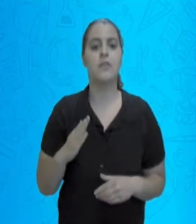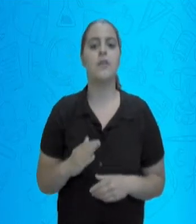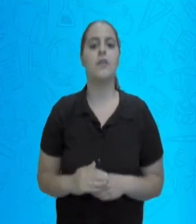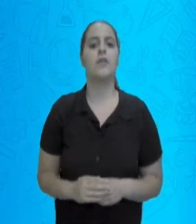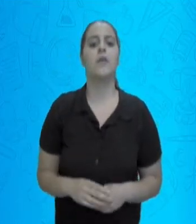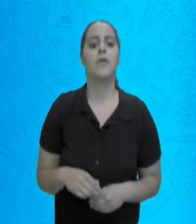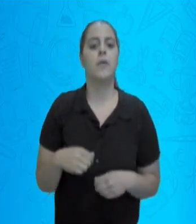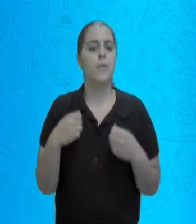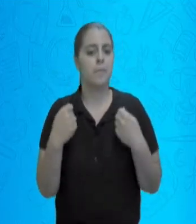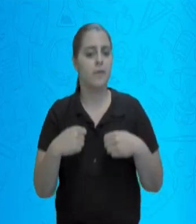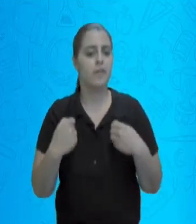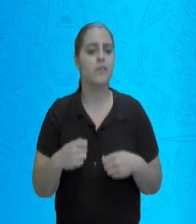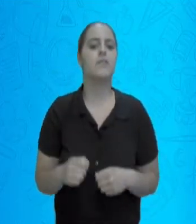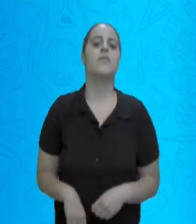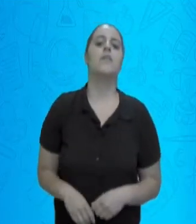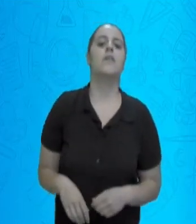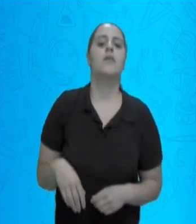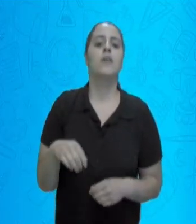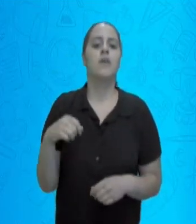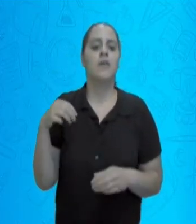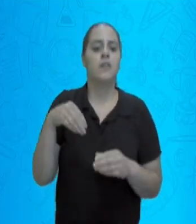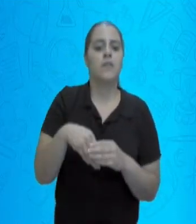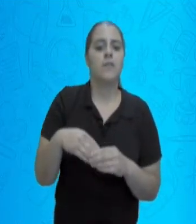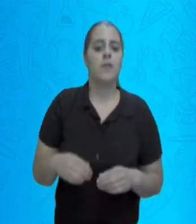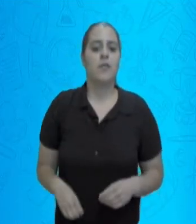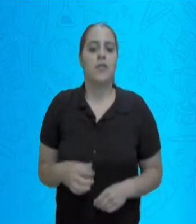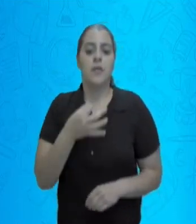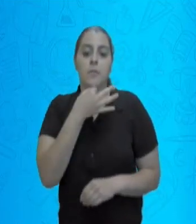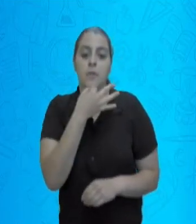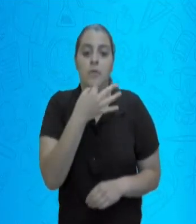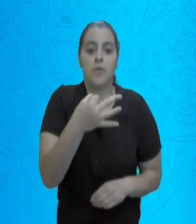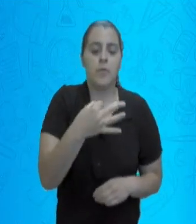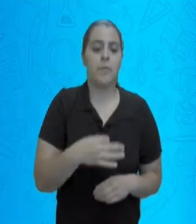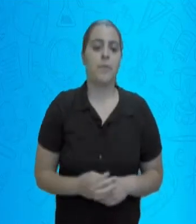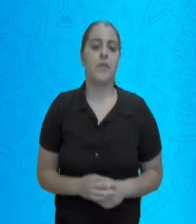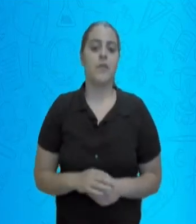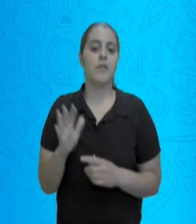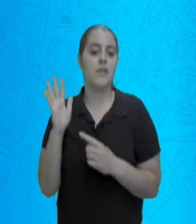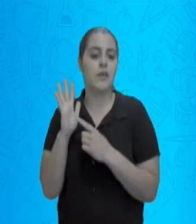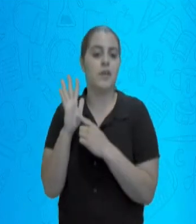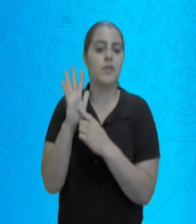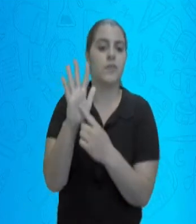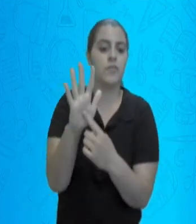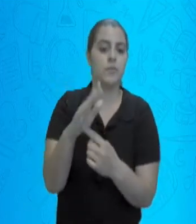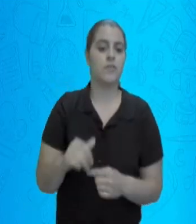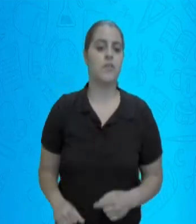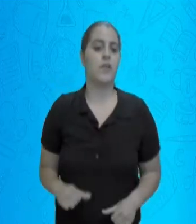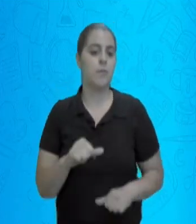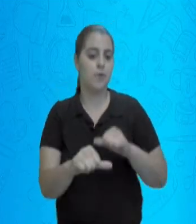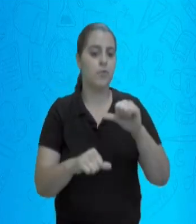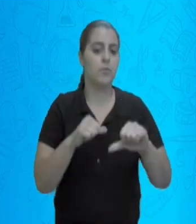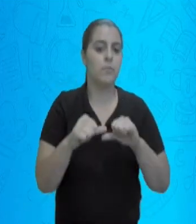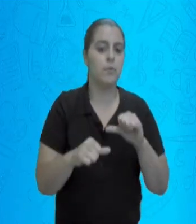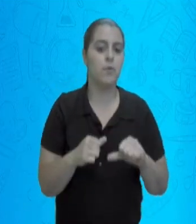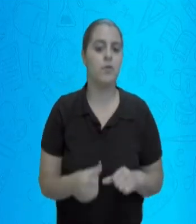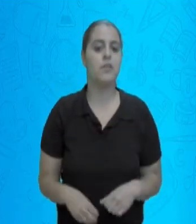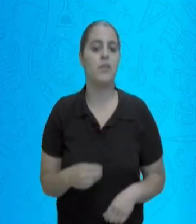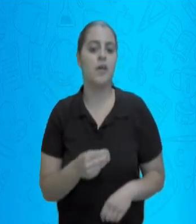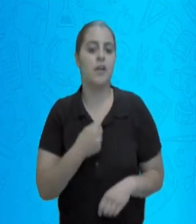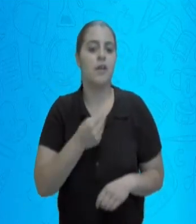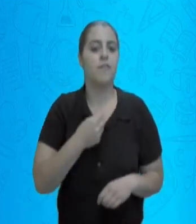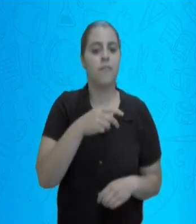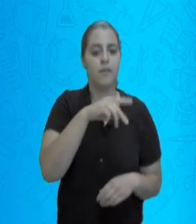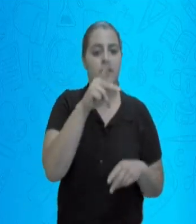cidadão brasileiro tem como dever votar. Porque o voto é uma força que pode mudar o destino público de